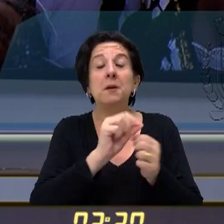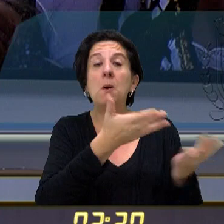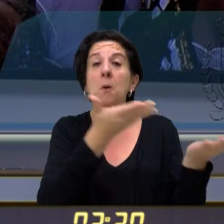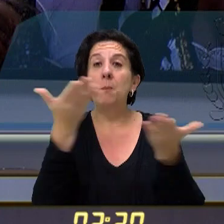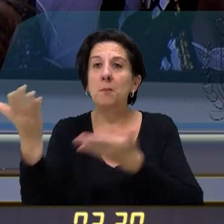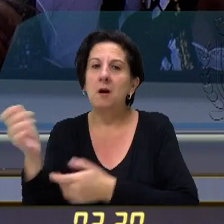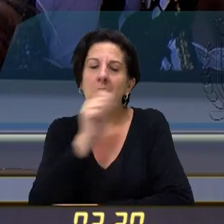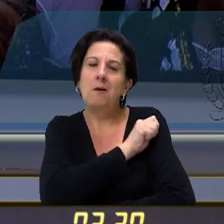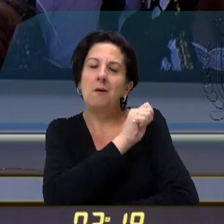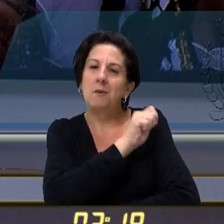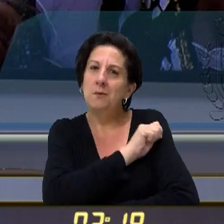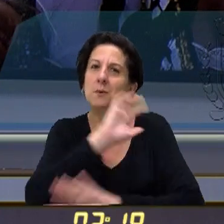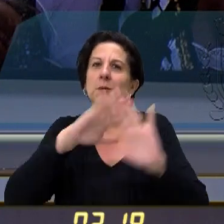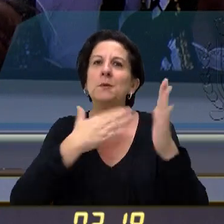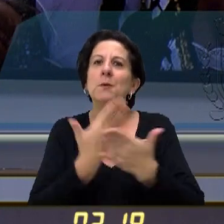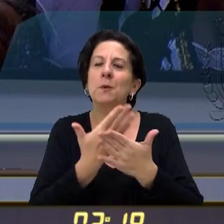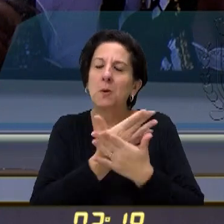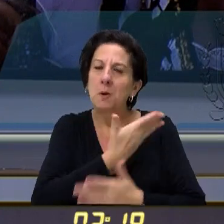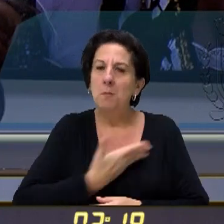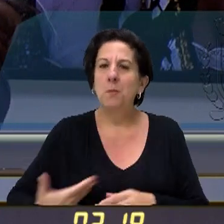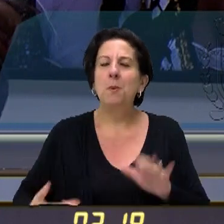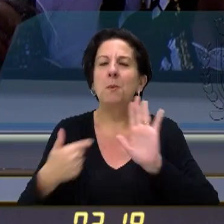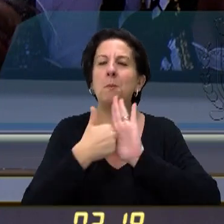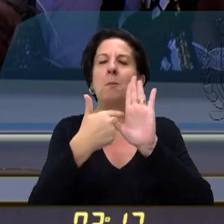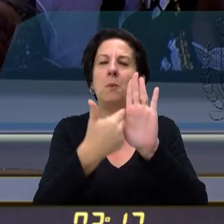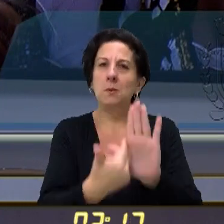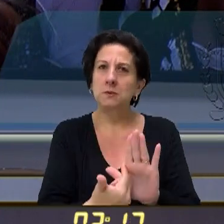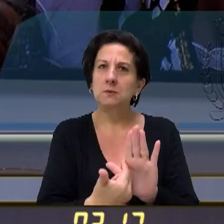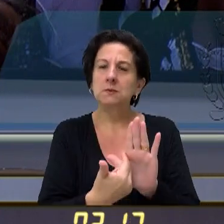homenagem a alunos de escola pública que mostraram